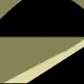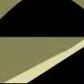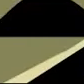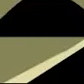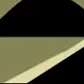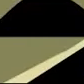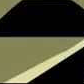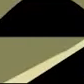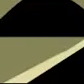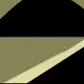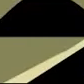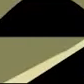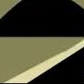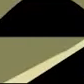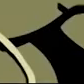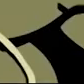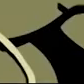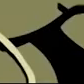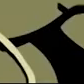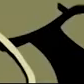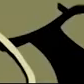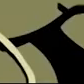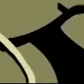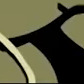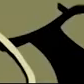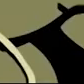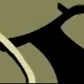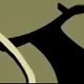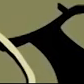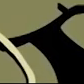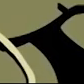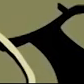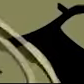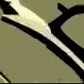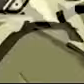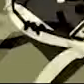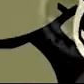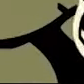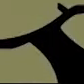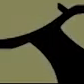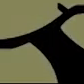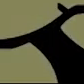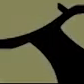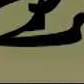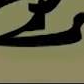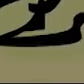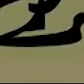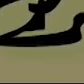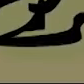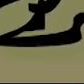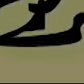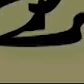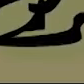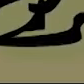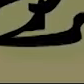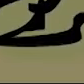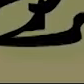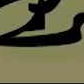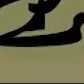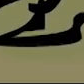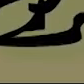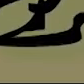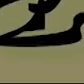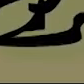disse: nem eu. Raimundo teve um desmaio quando viu essa resposta. Tubarão deu um ganido, botou o rabo